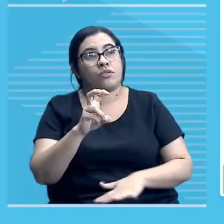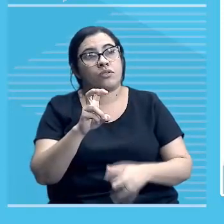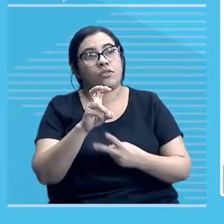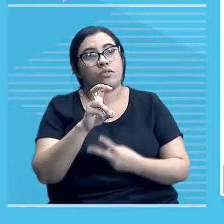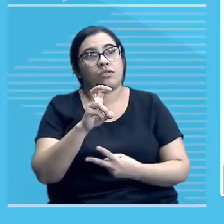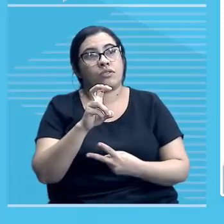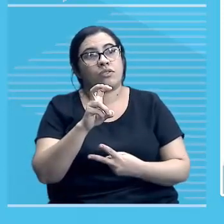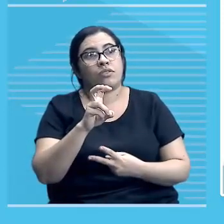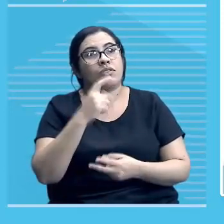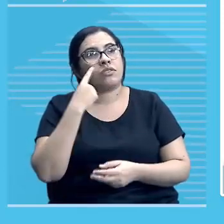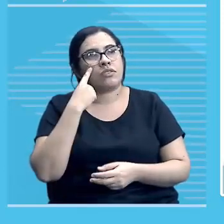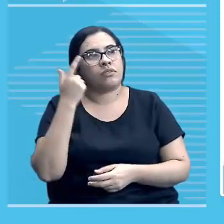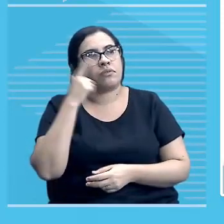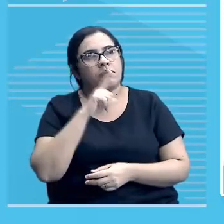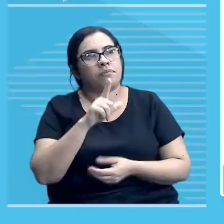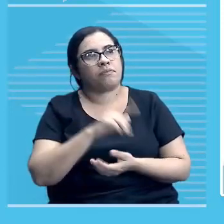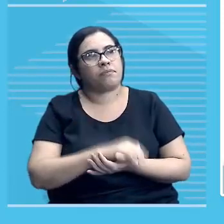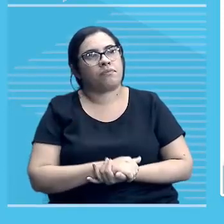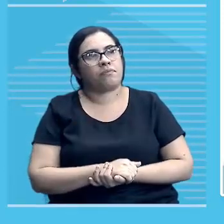Vamos ter as duas aqui, né?